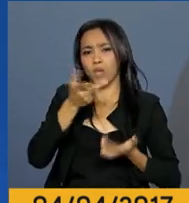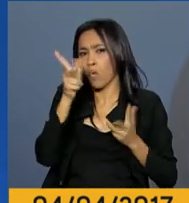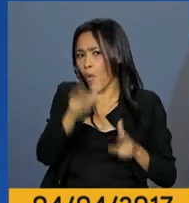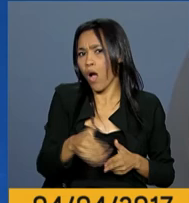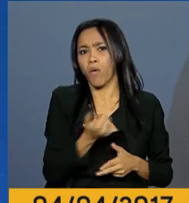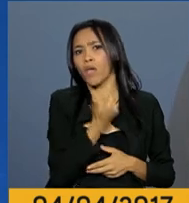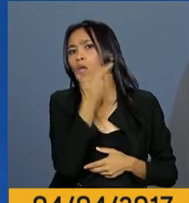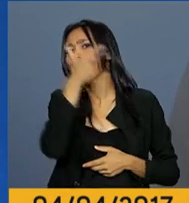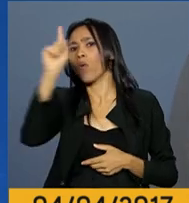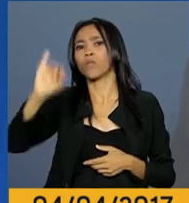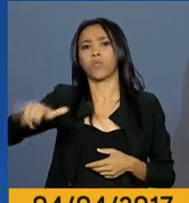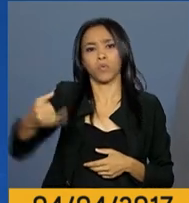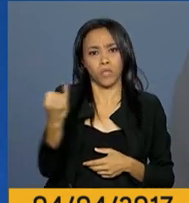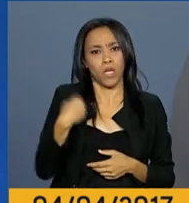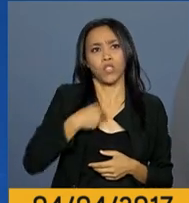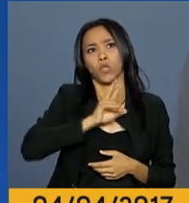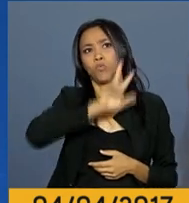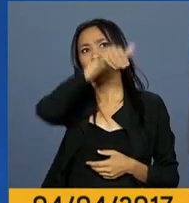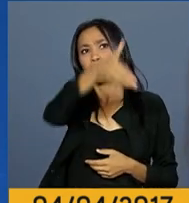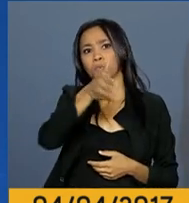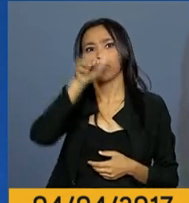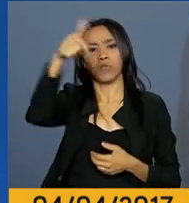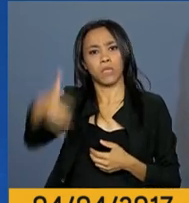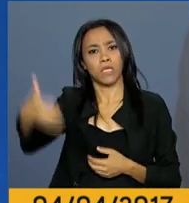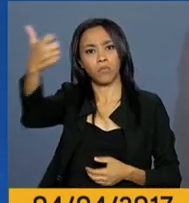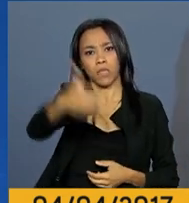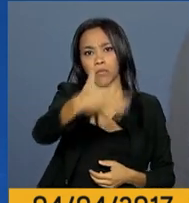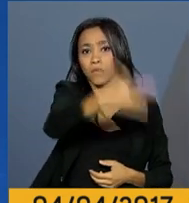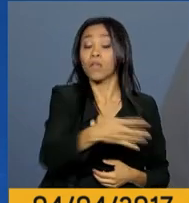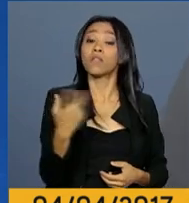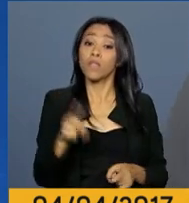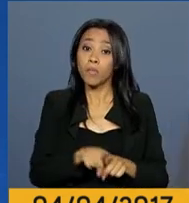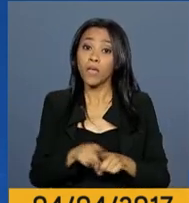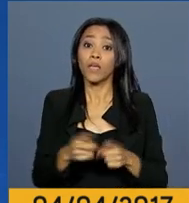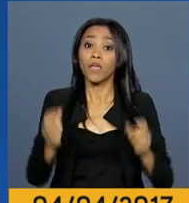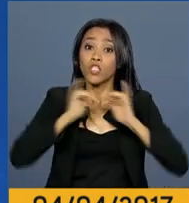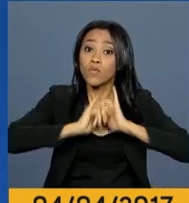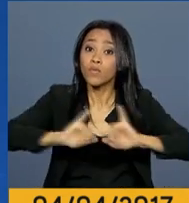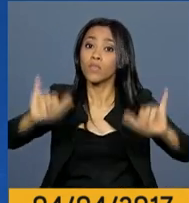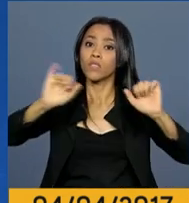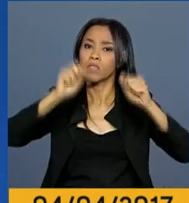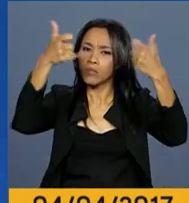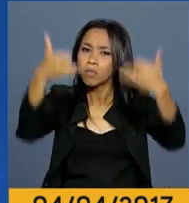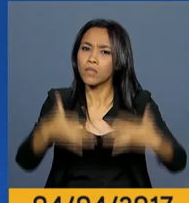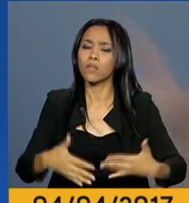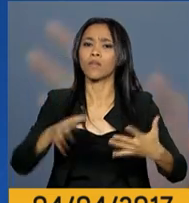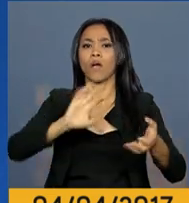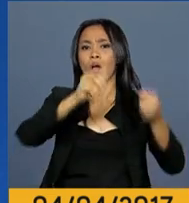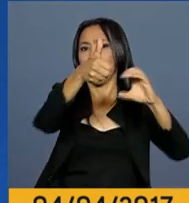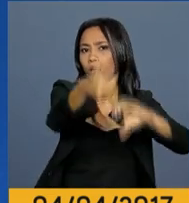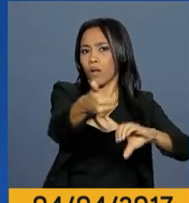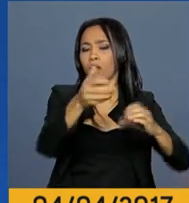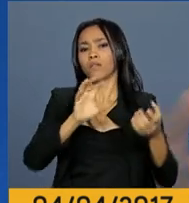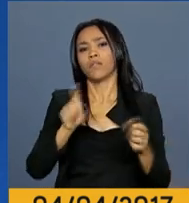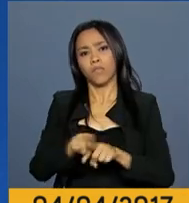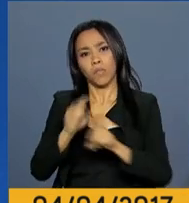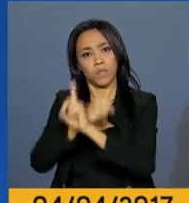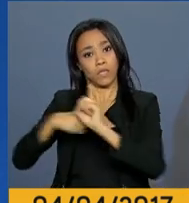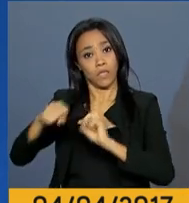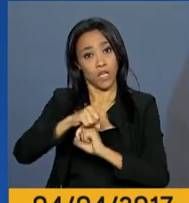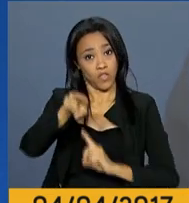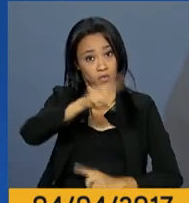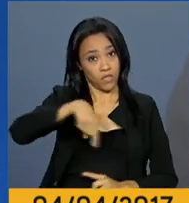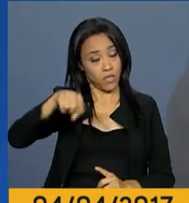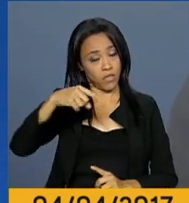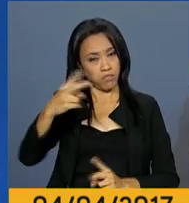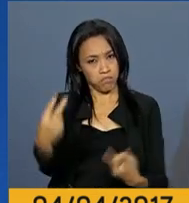oportunidades, com o diálogo nós estamos sensibilizando o Congresso e a sociedade. Evidentemente, é preciso que cada um saia daqui, se